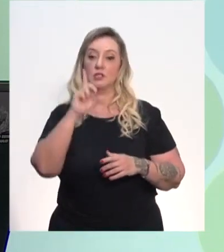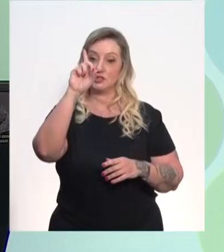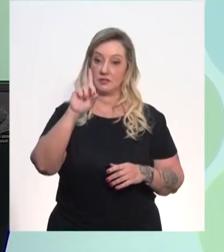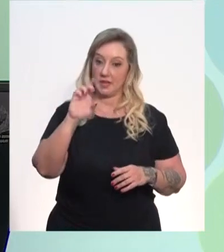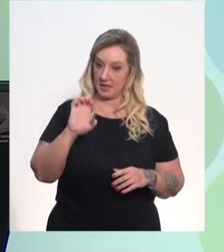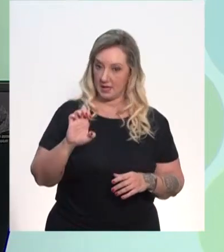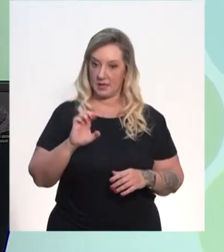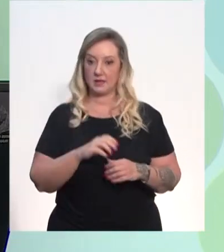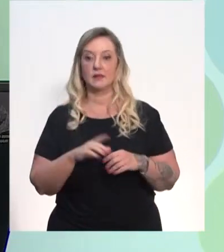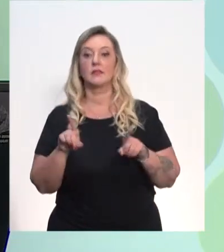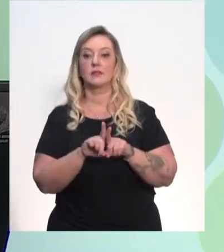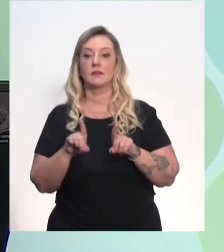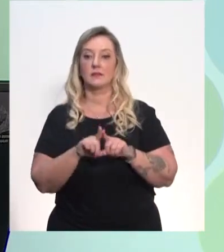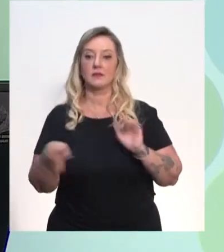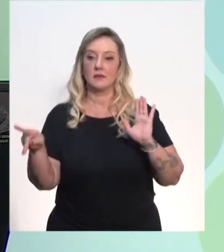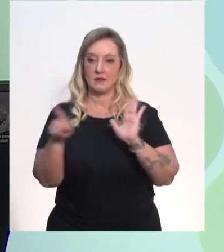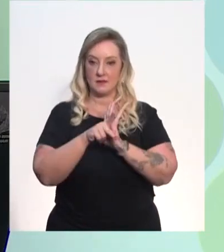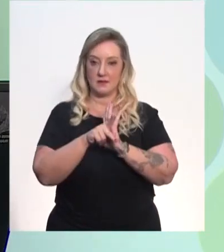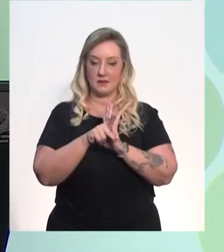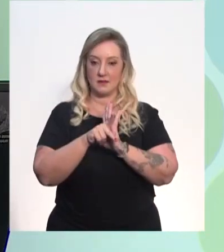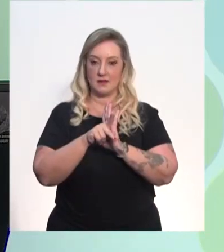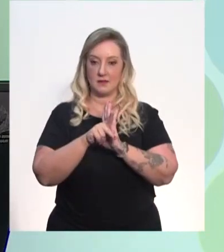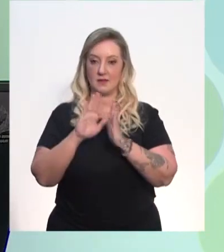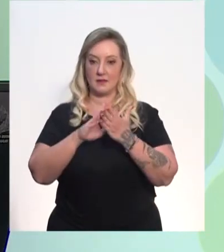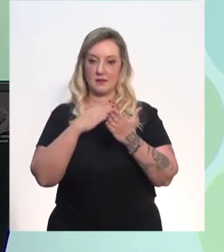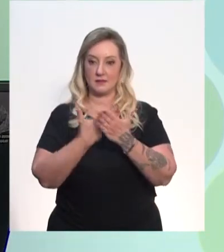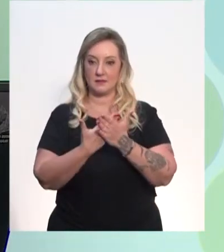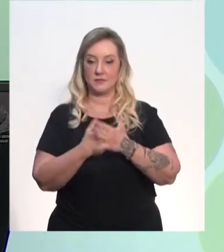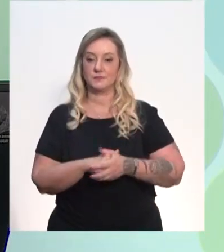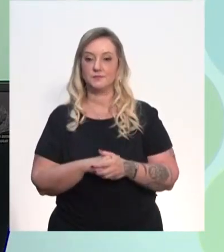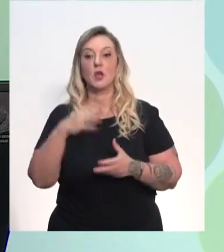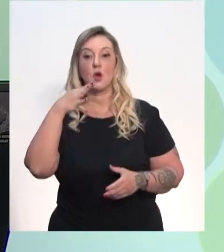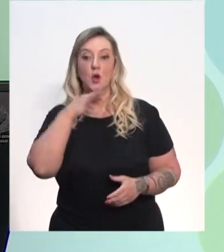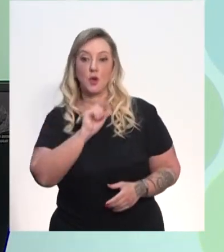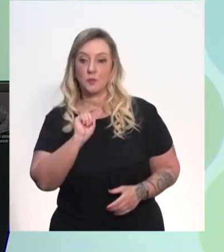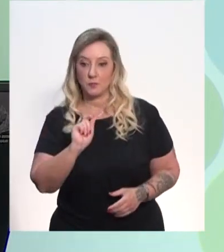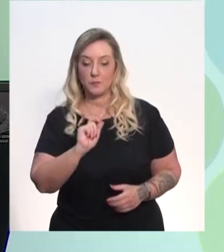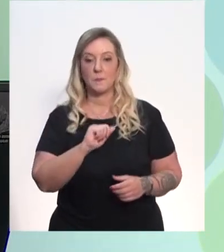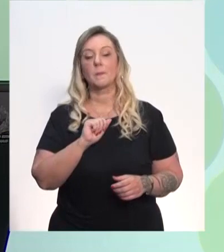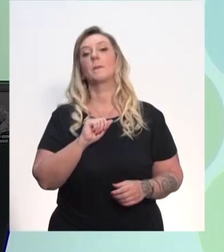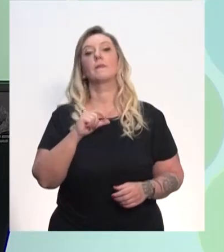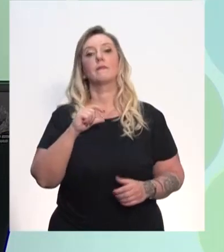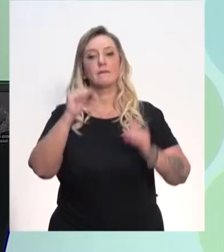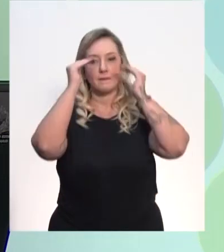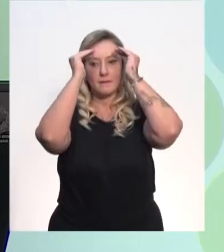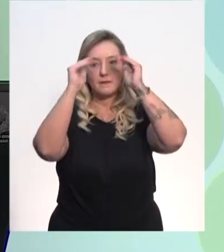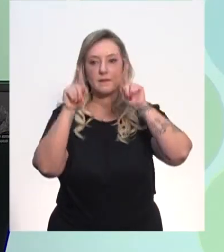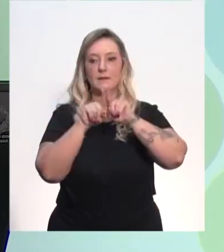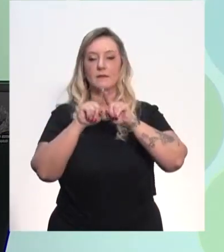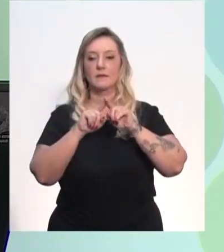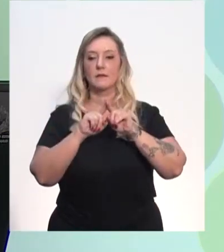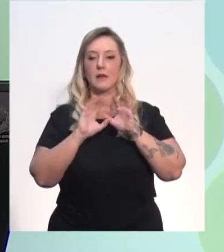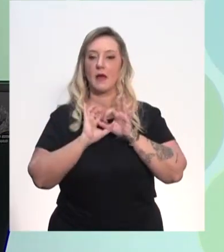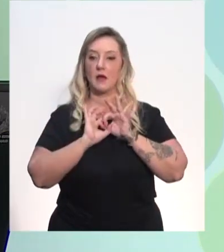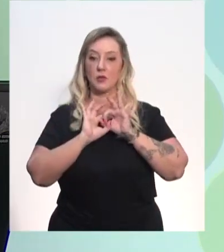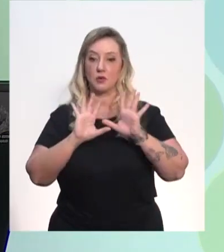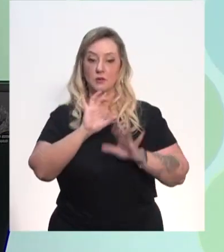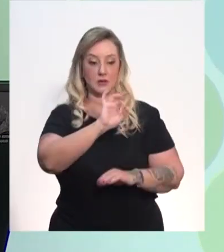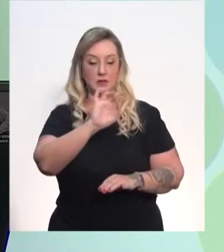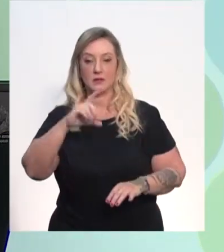nosso AVEFAP, os professores também já têm acesso a essas pautas, e essas pautas, elas podem e devem